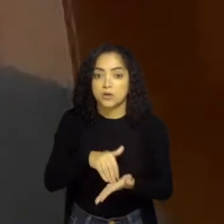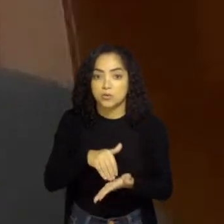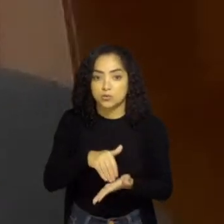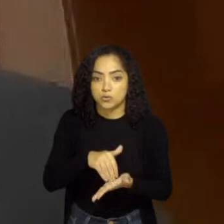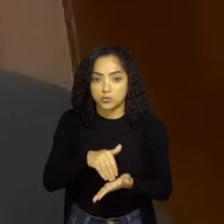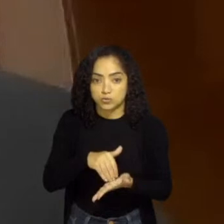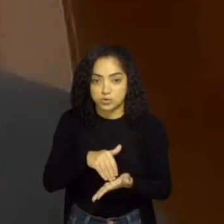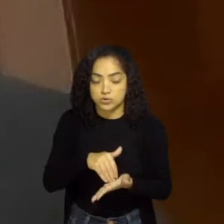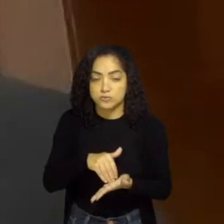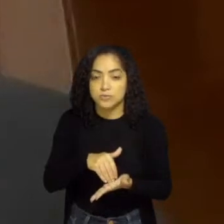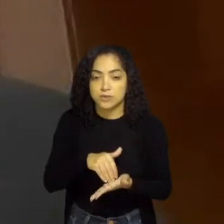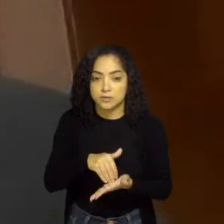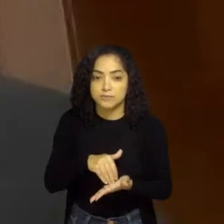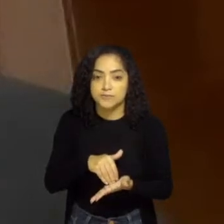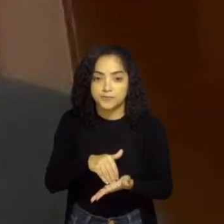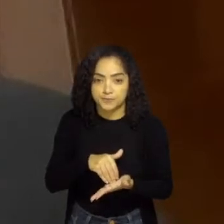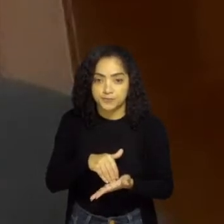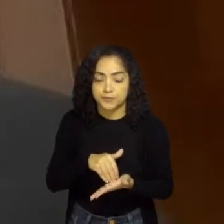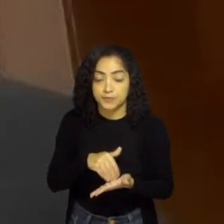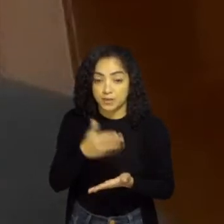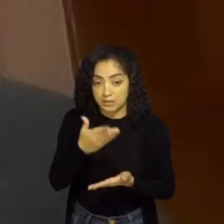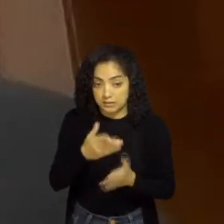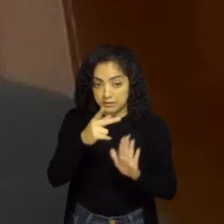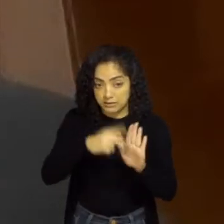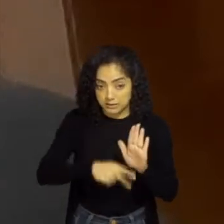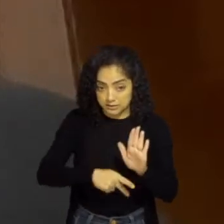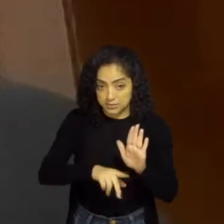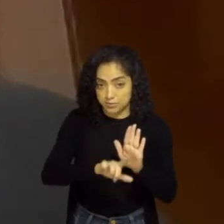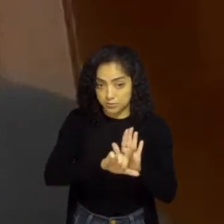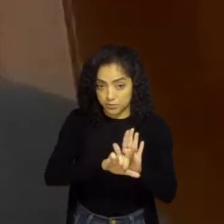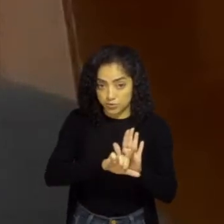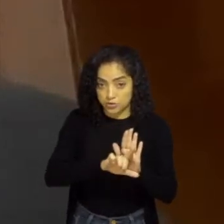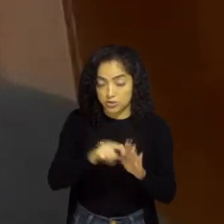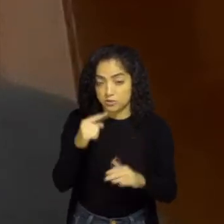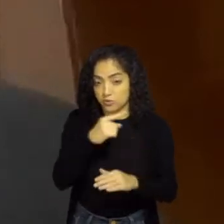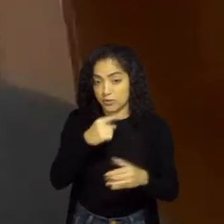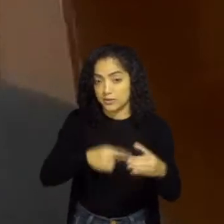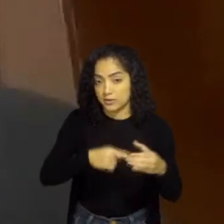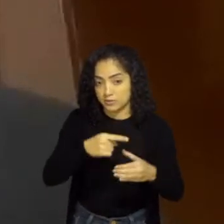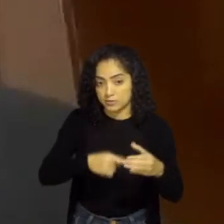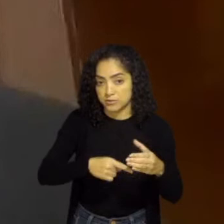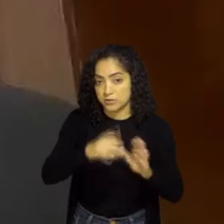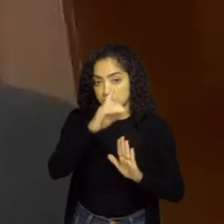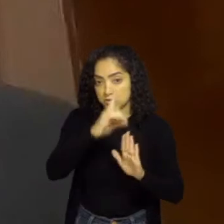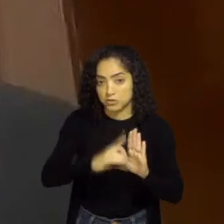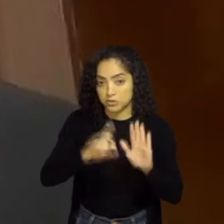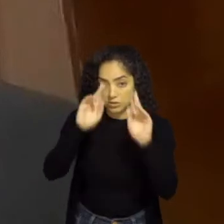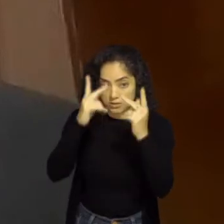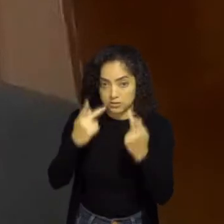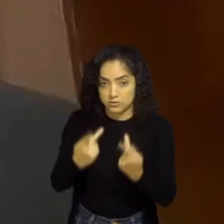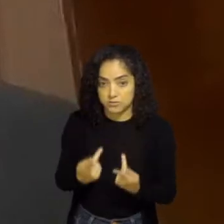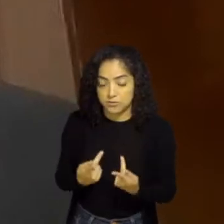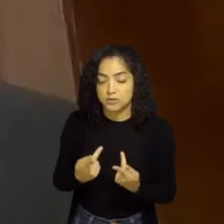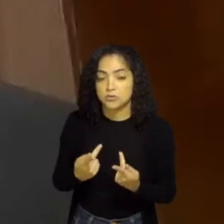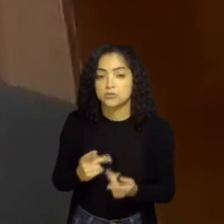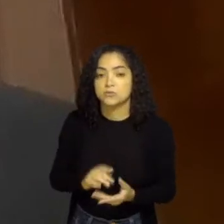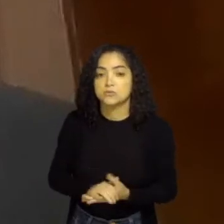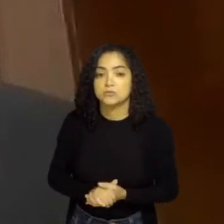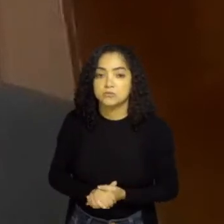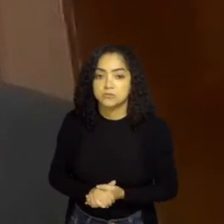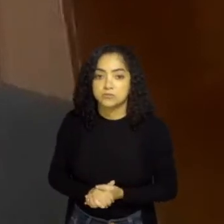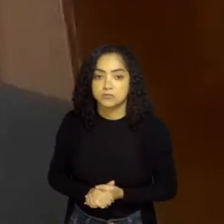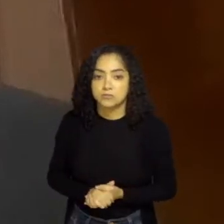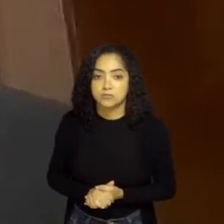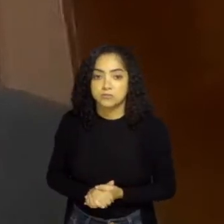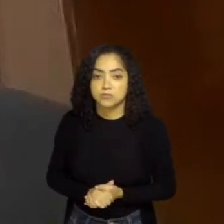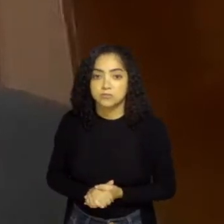na última passagem desse projeto na Comissão de Direitos Humanos, e acho que,